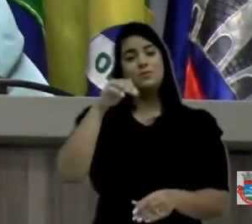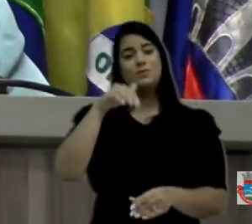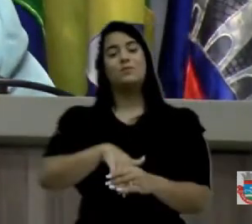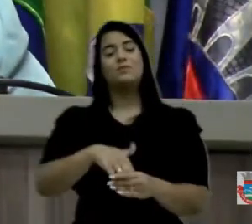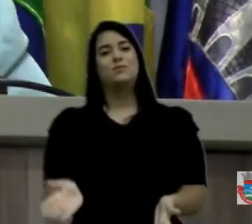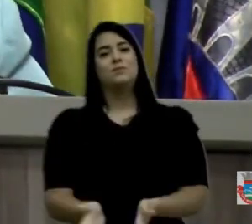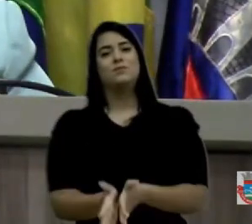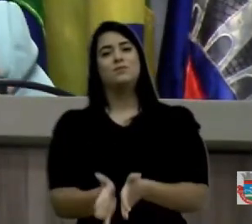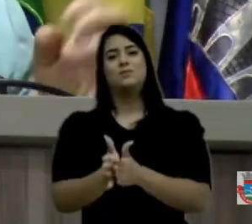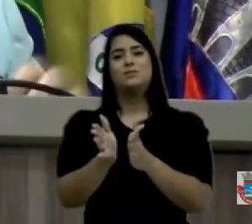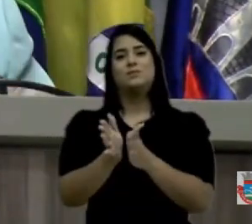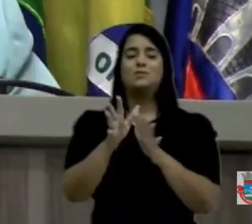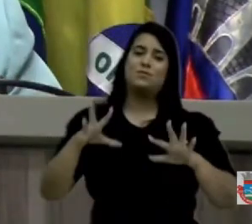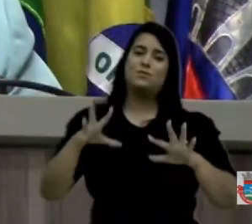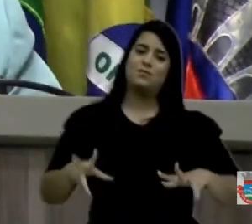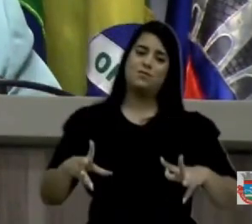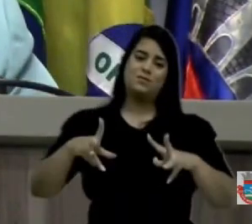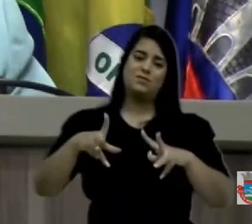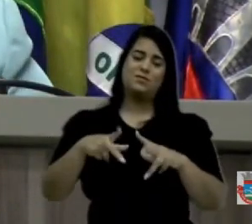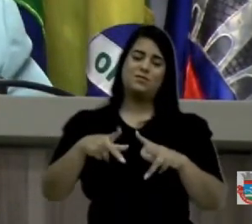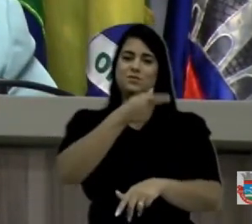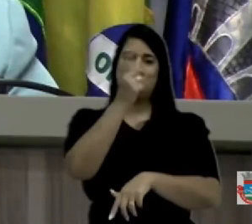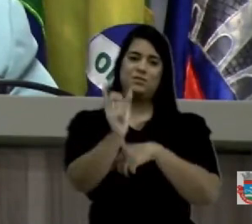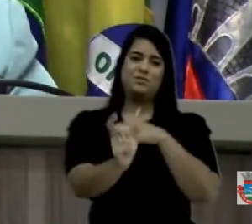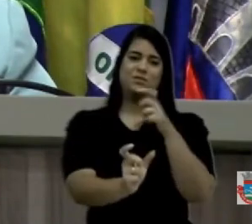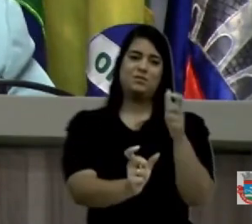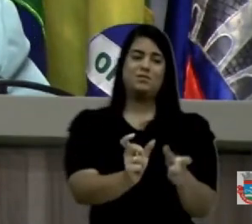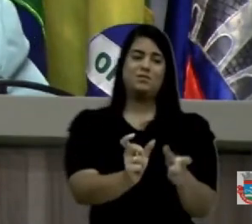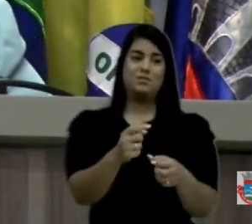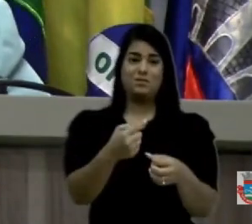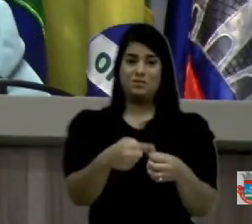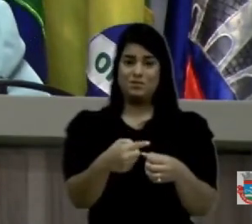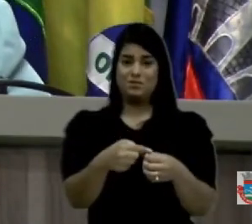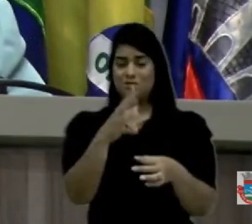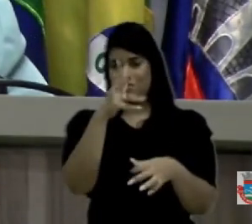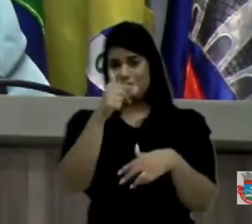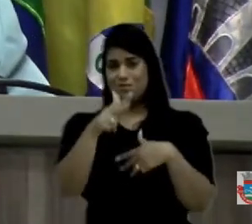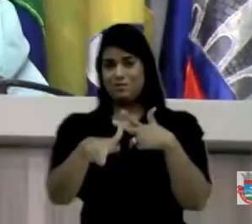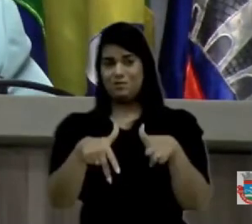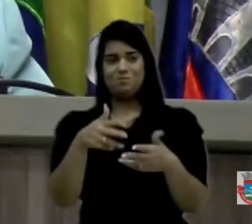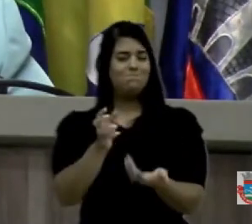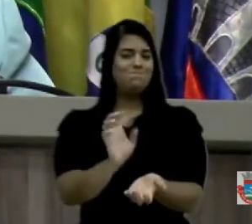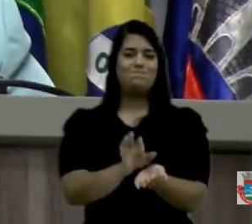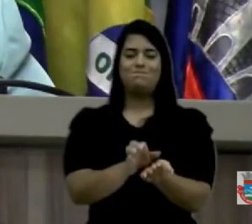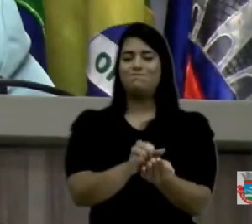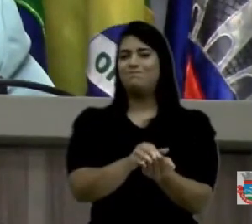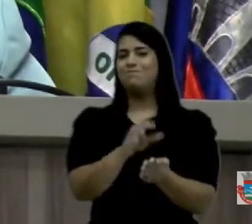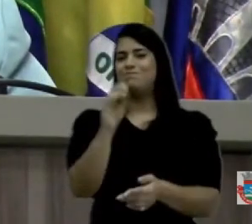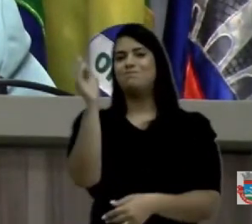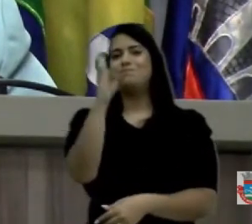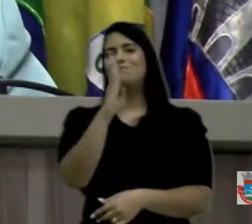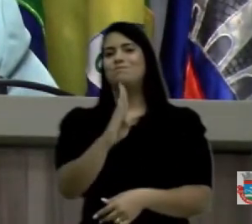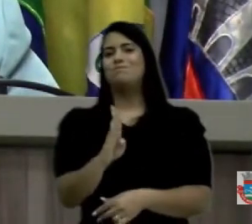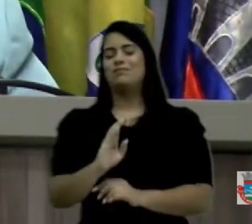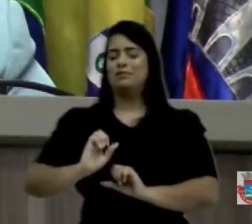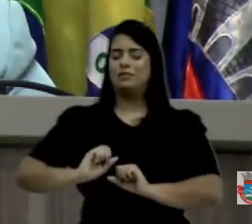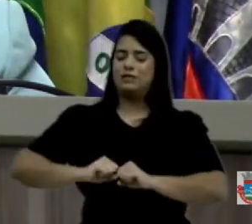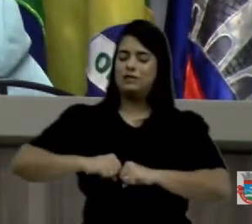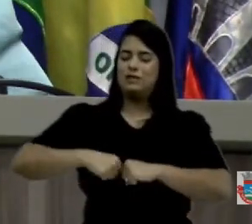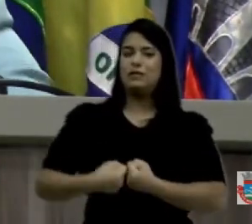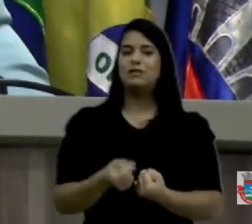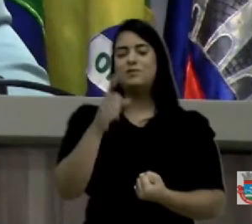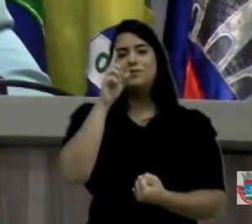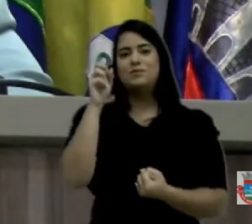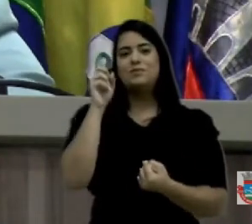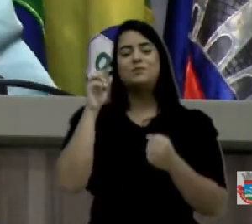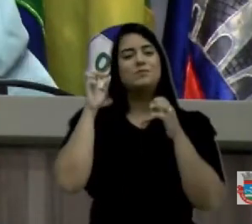aplauso a todos os trabalhadores não só de São Bento como de Pernambuco e do Brasil que são os guerreiros que Deus